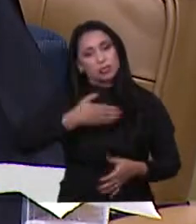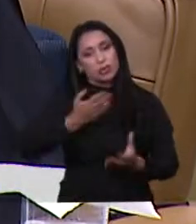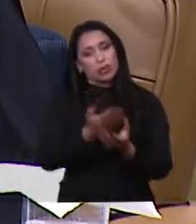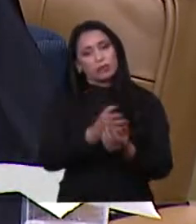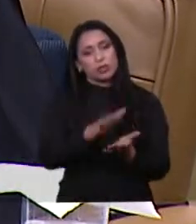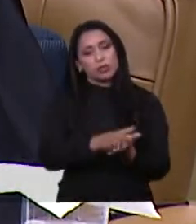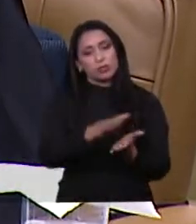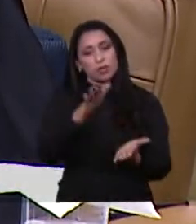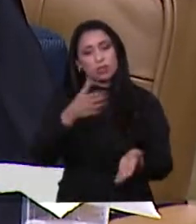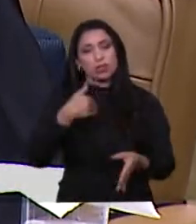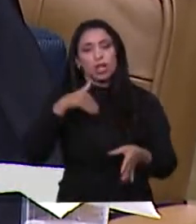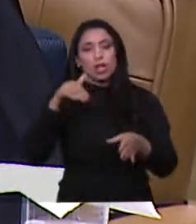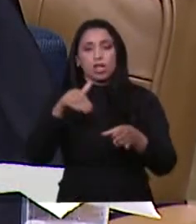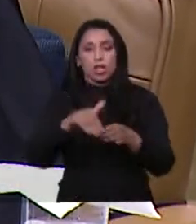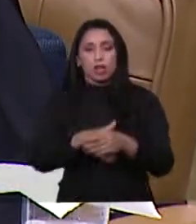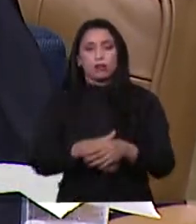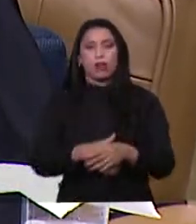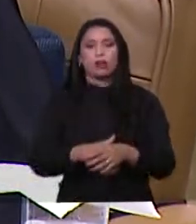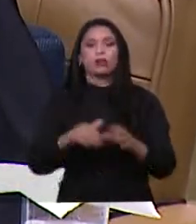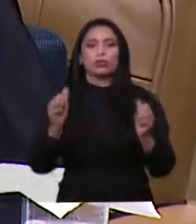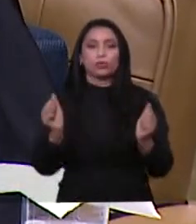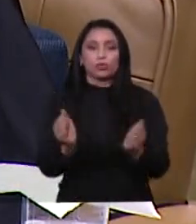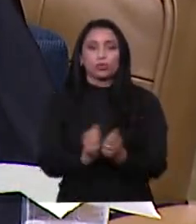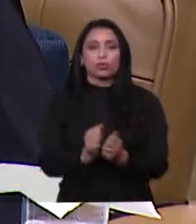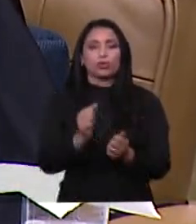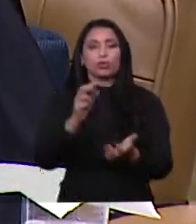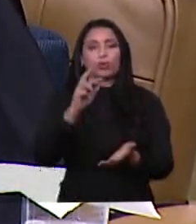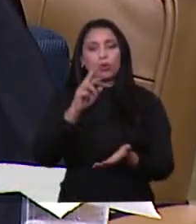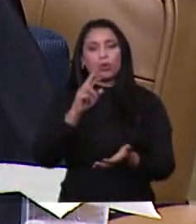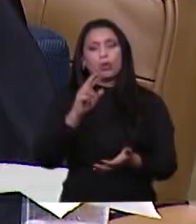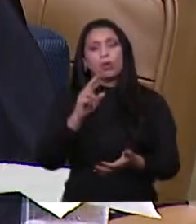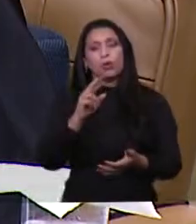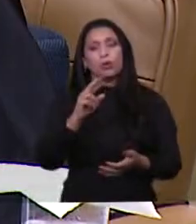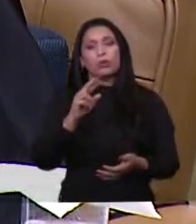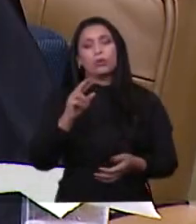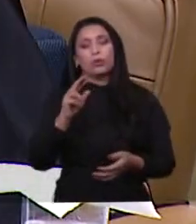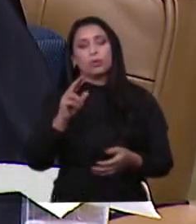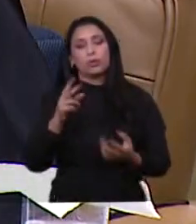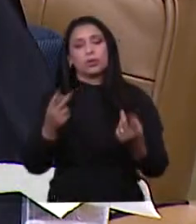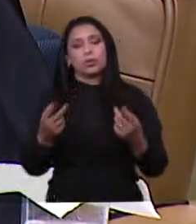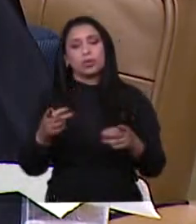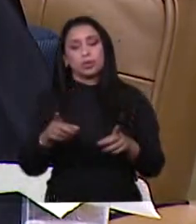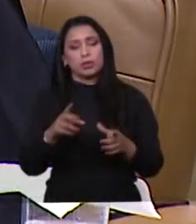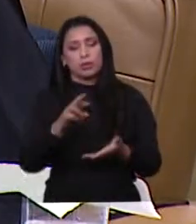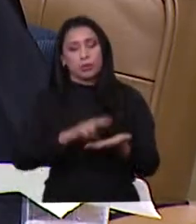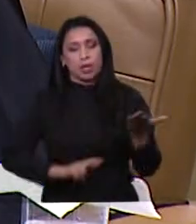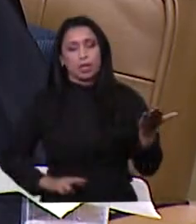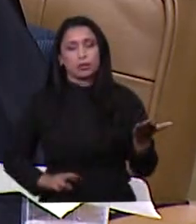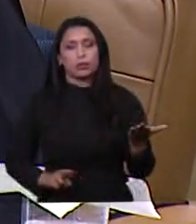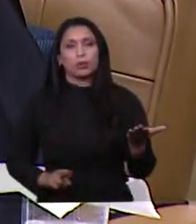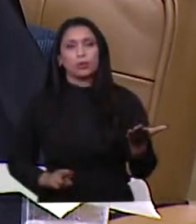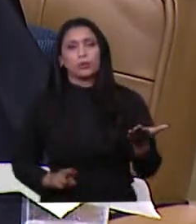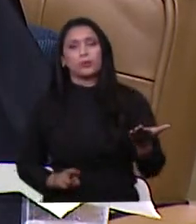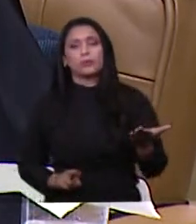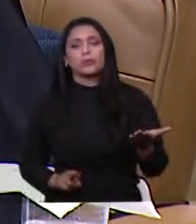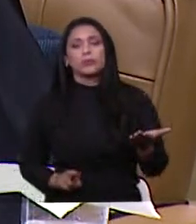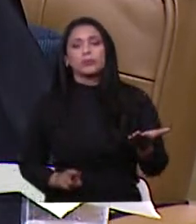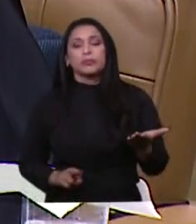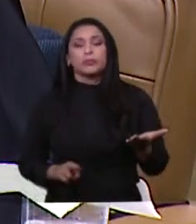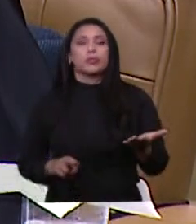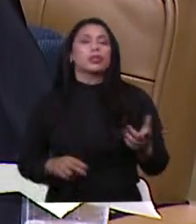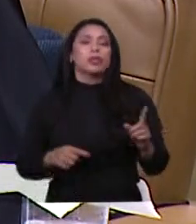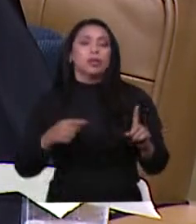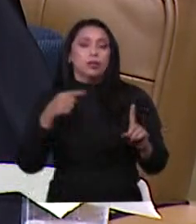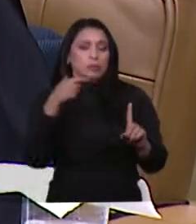autos, voto no sentido de acompanhar, tal como votou Sua Excelência o relator, para